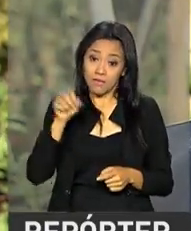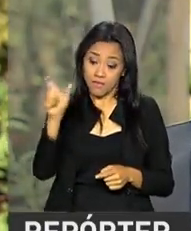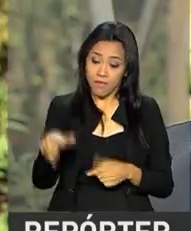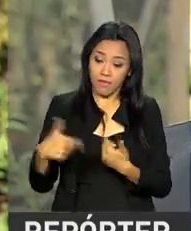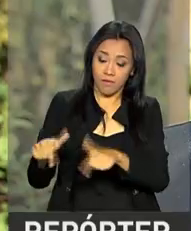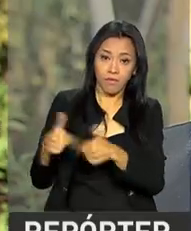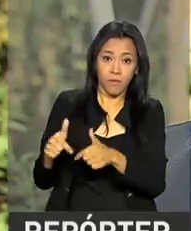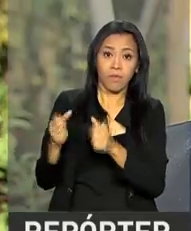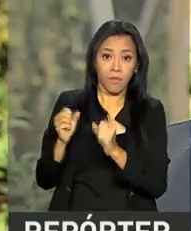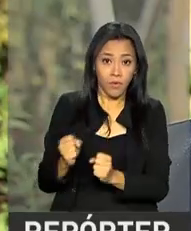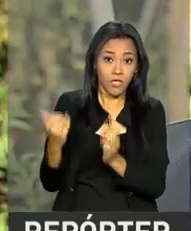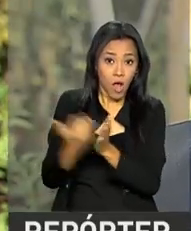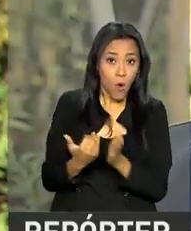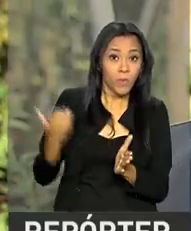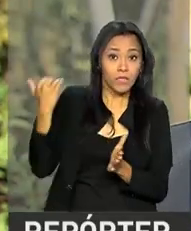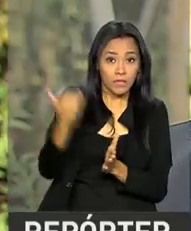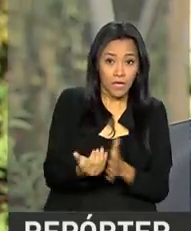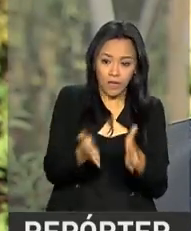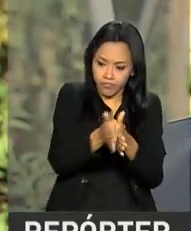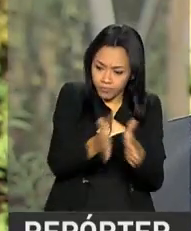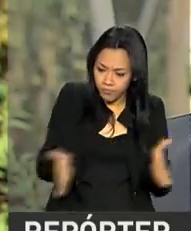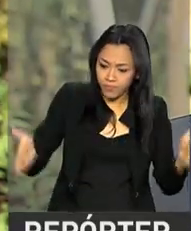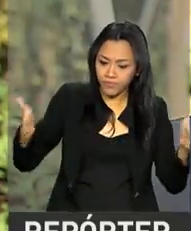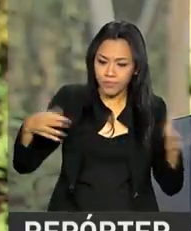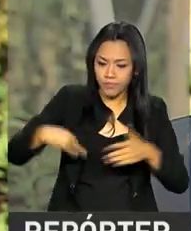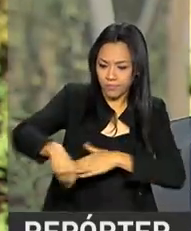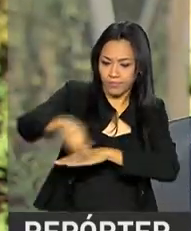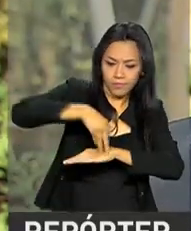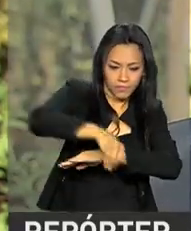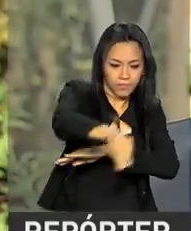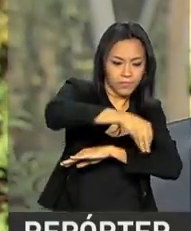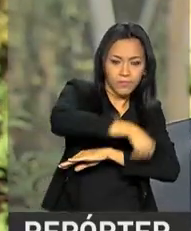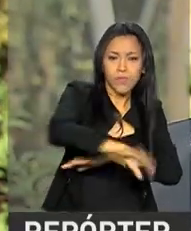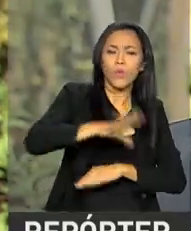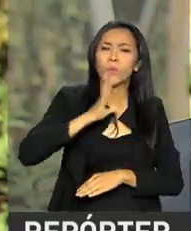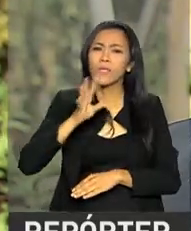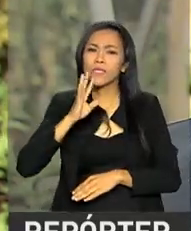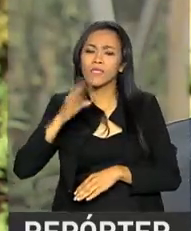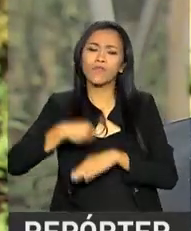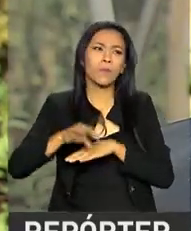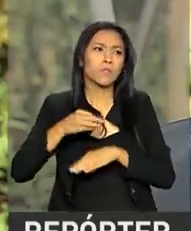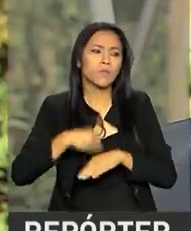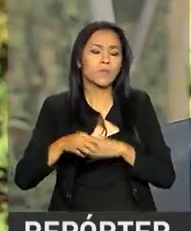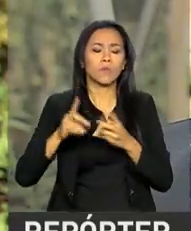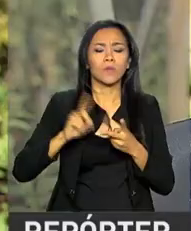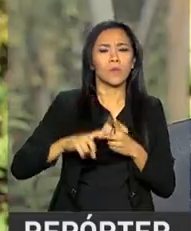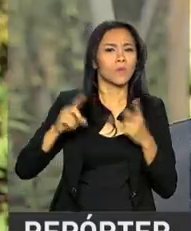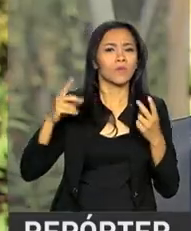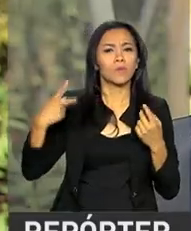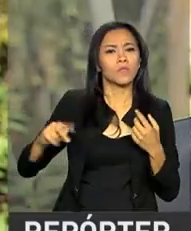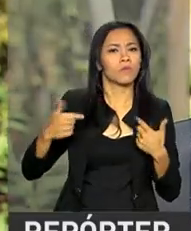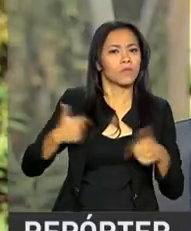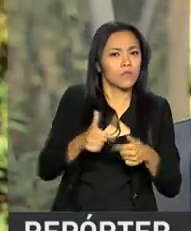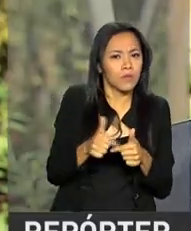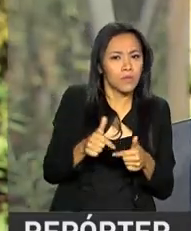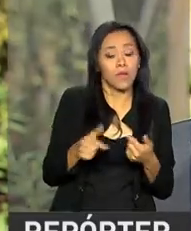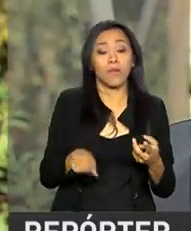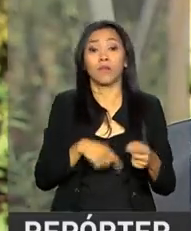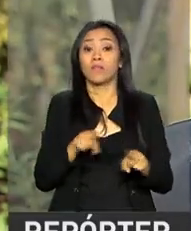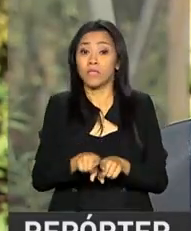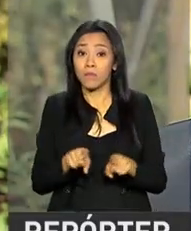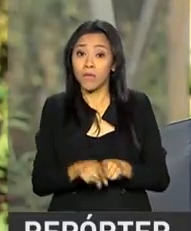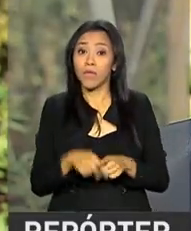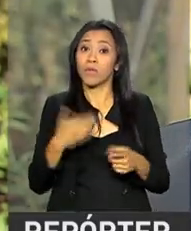aumentar sua produtividade é conhecendo informações a respeito do seu trabalho quanto os